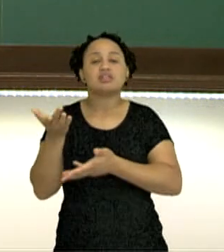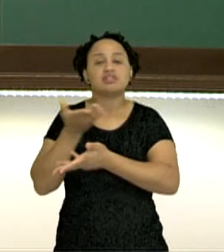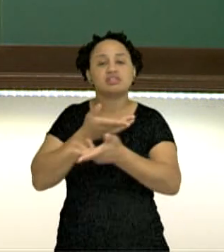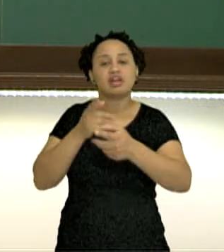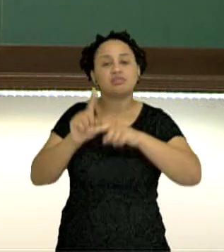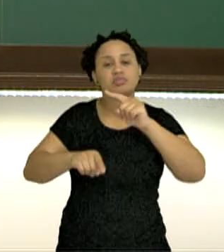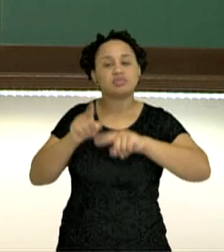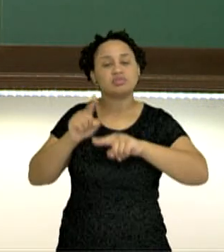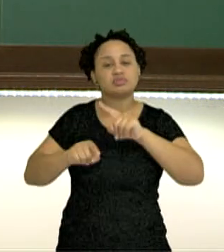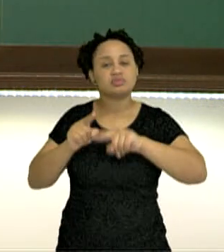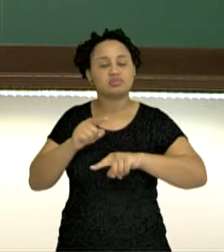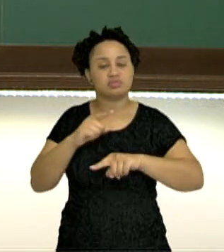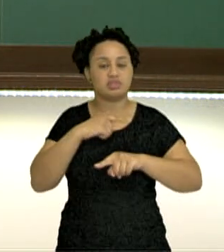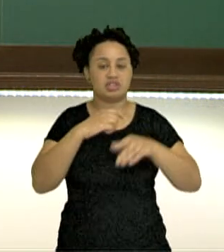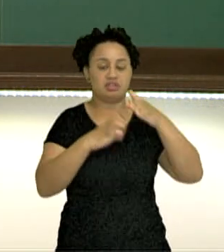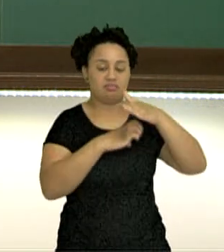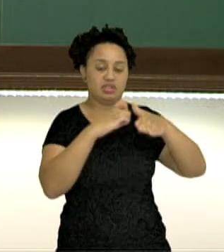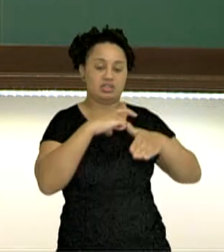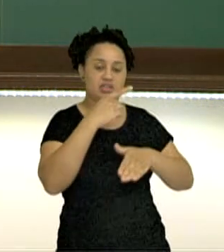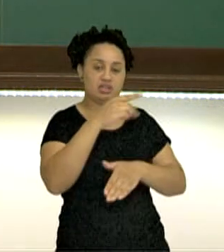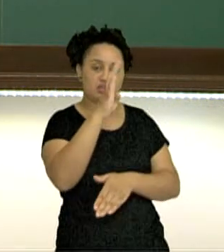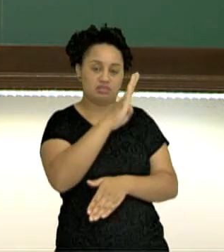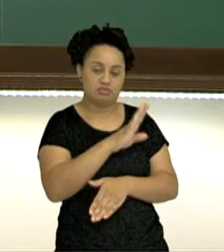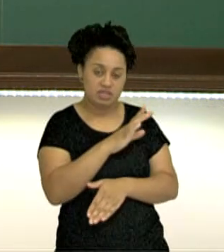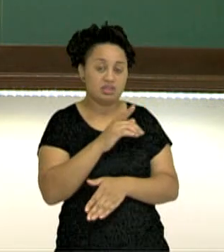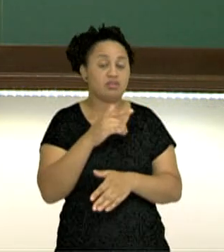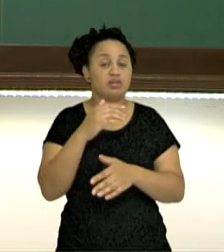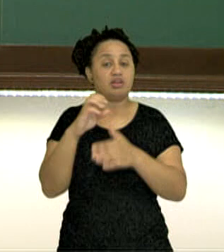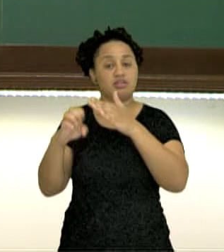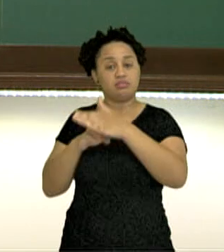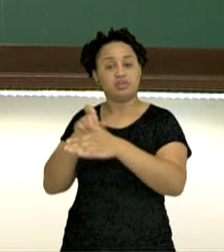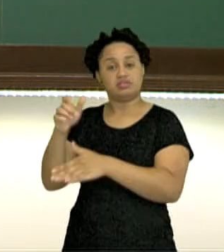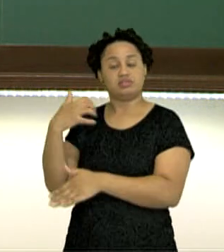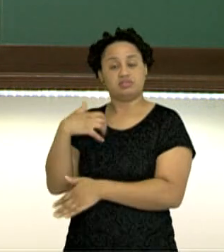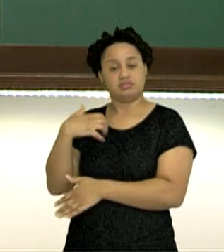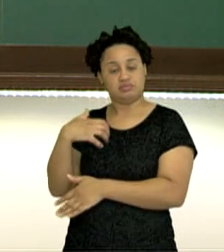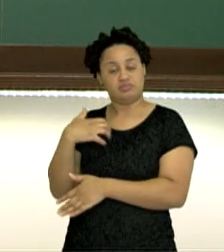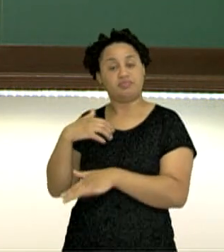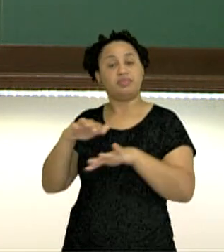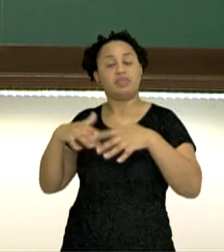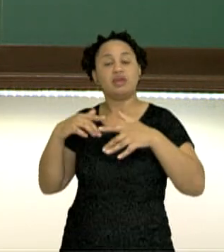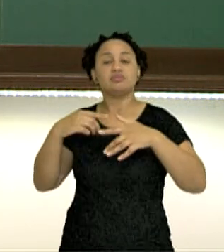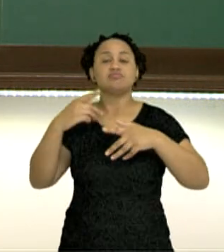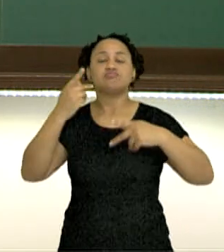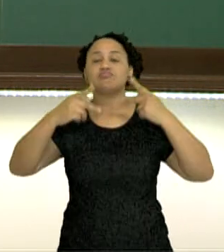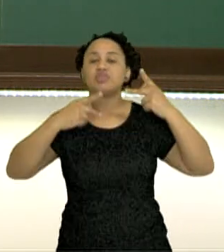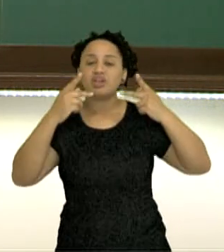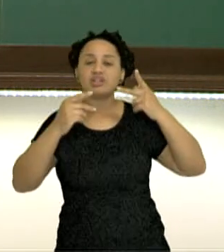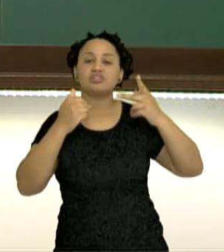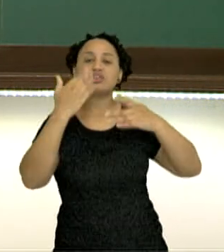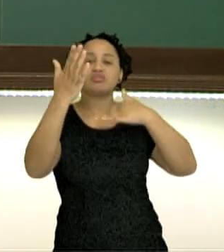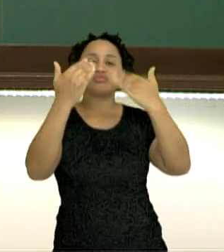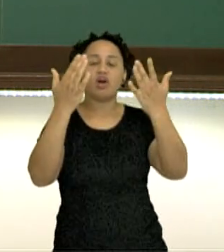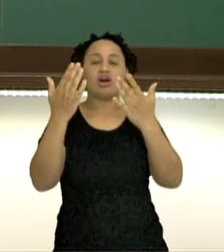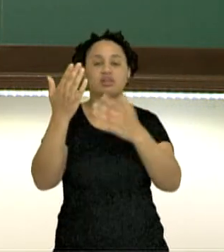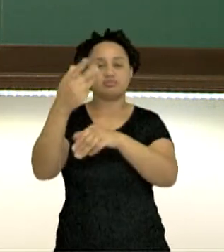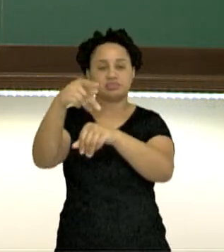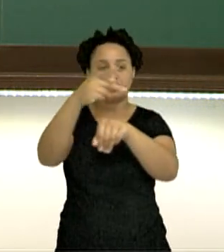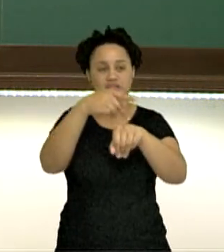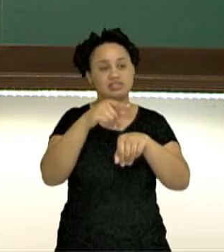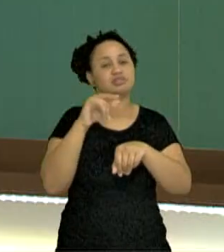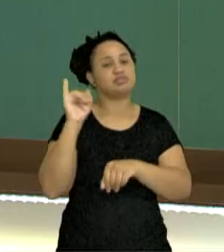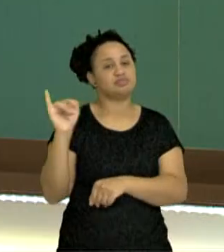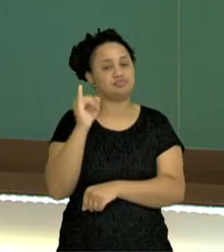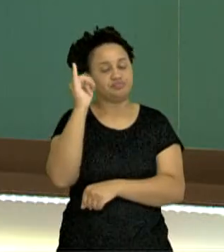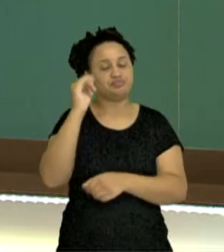empresas estabelecidas no Brasil e empresas estabelecidas na Argentina. Então, essa política externa ela é fundamental.